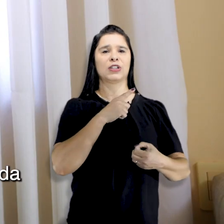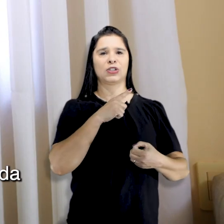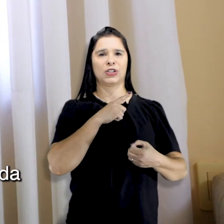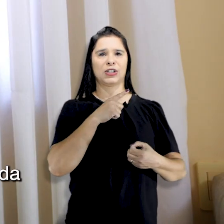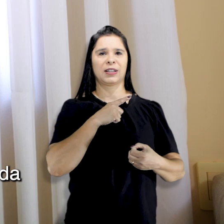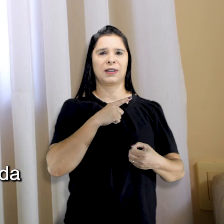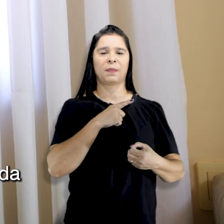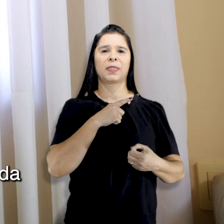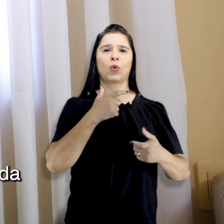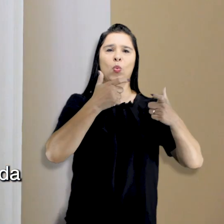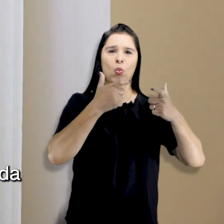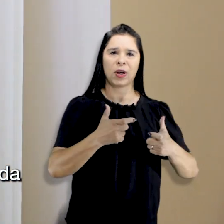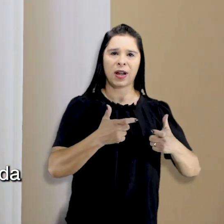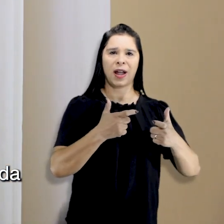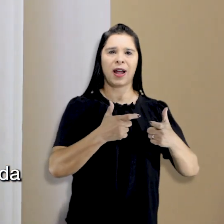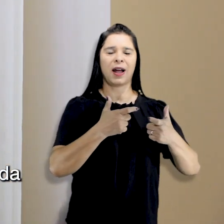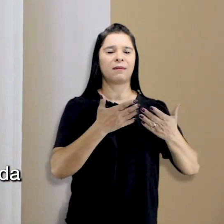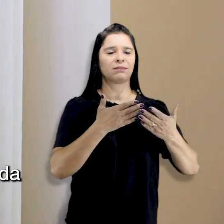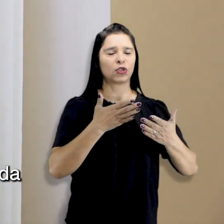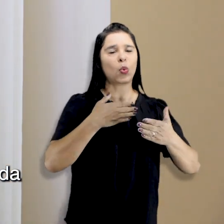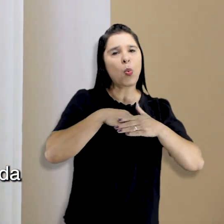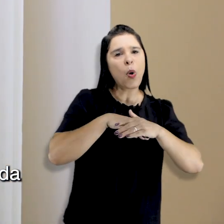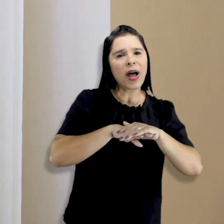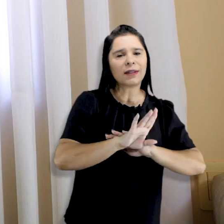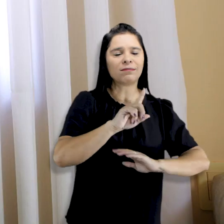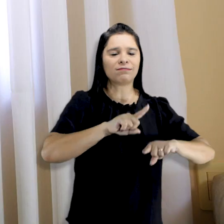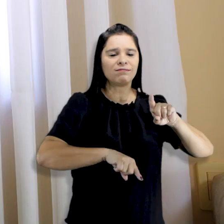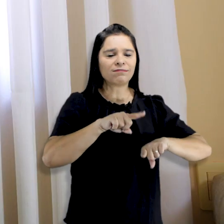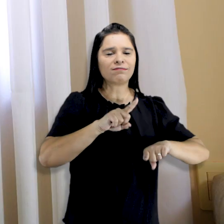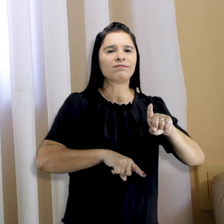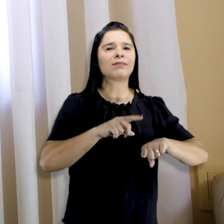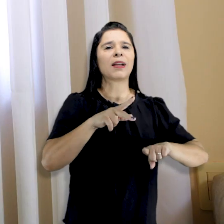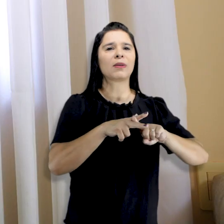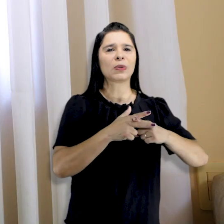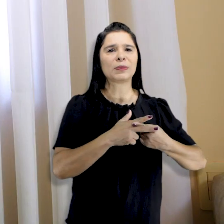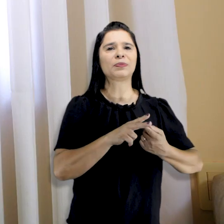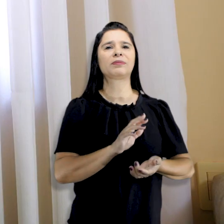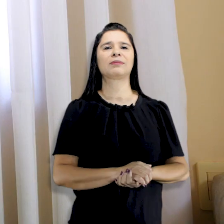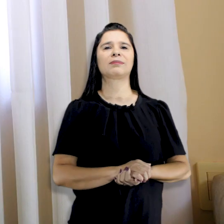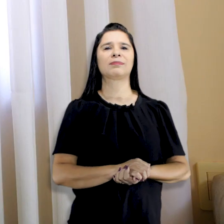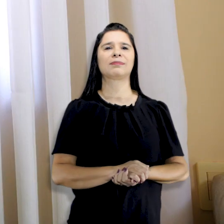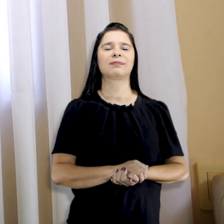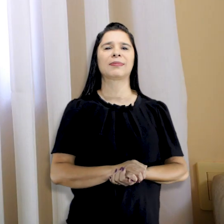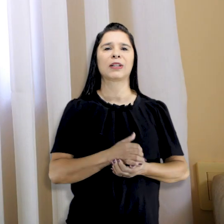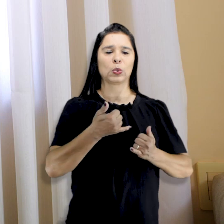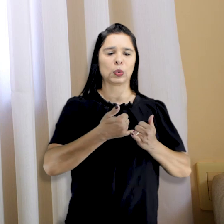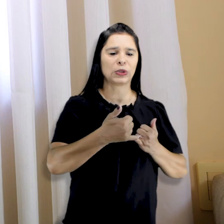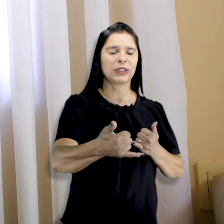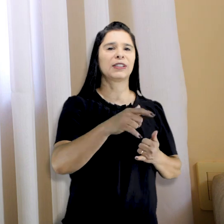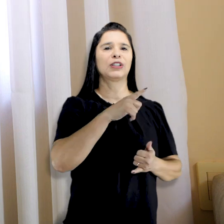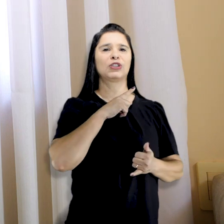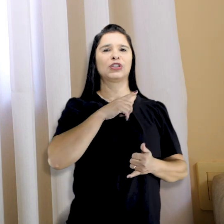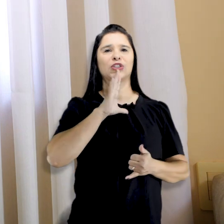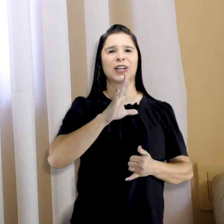de abrigar as ferramentas por causa da manutenção dos trilhos e tudo, e a gente já tinha até escolhido o lugar para